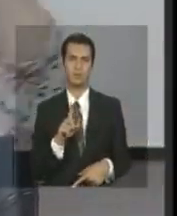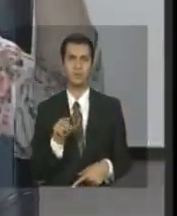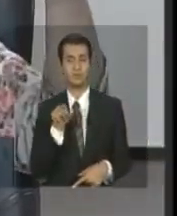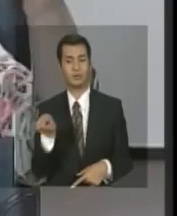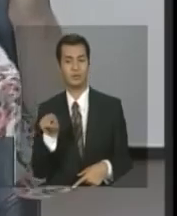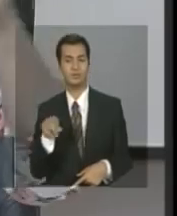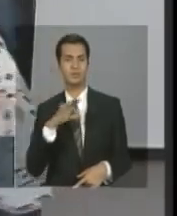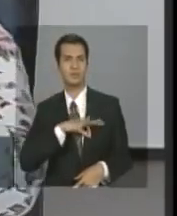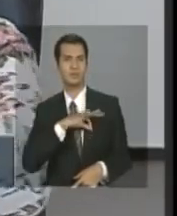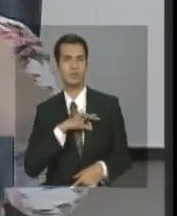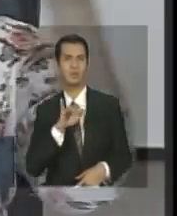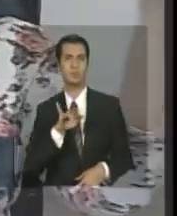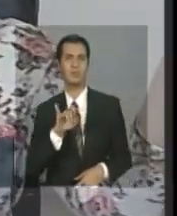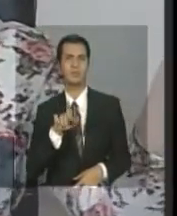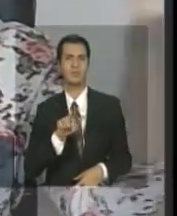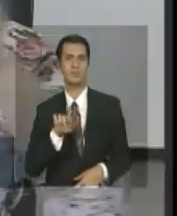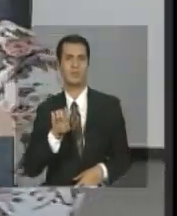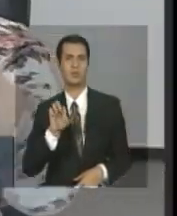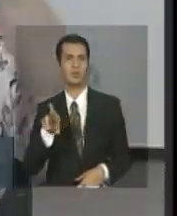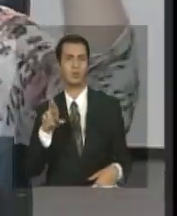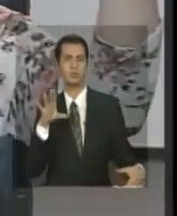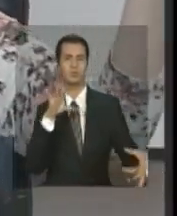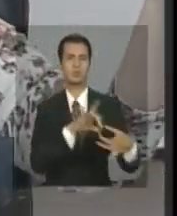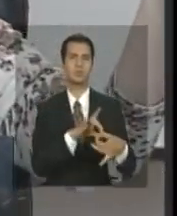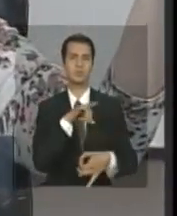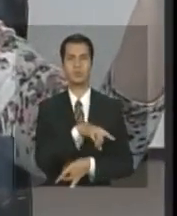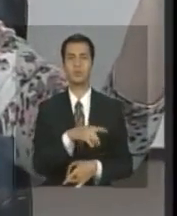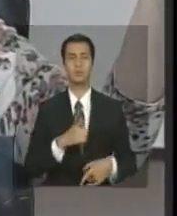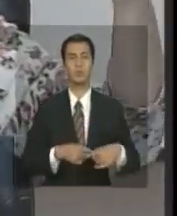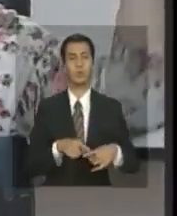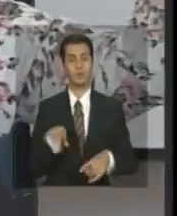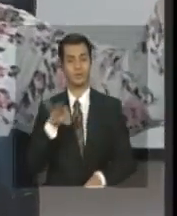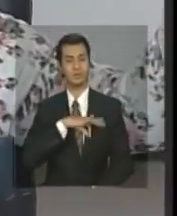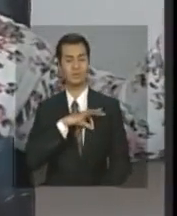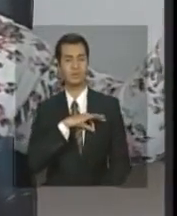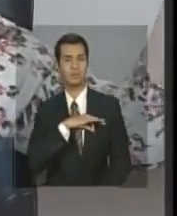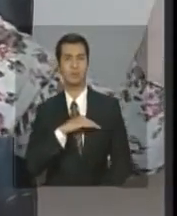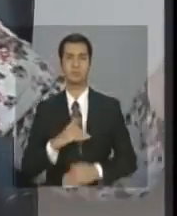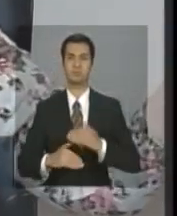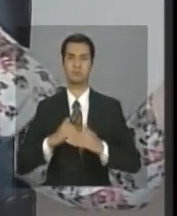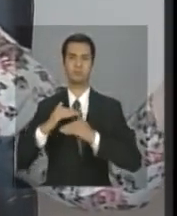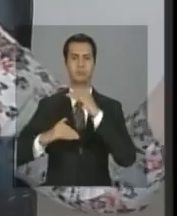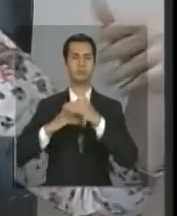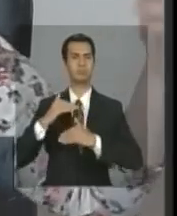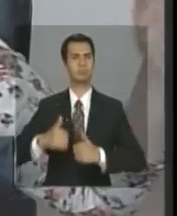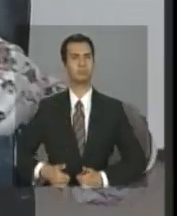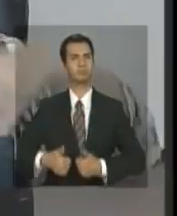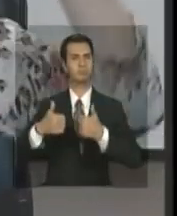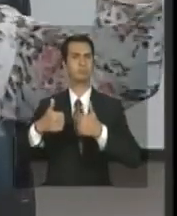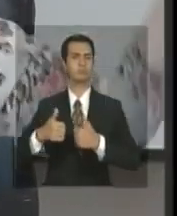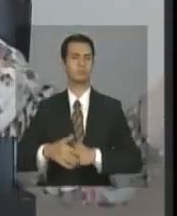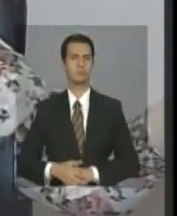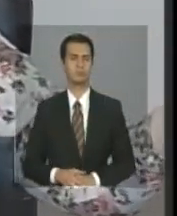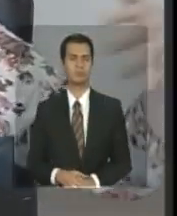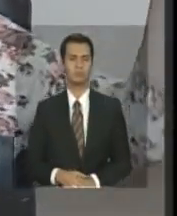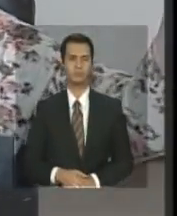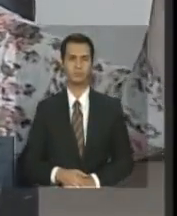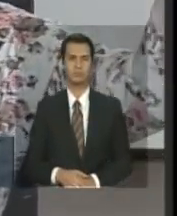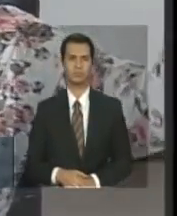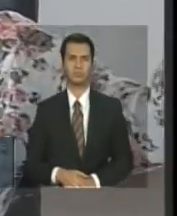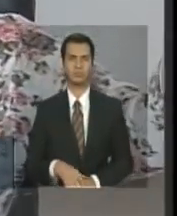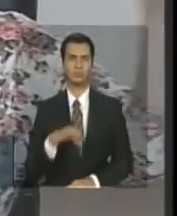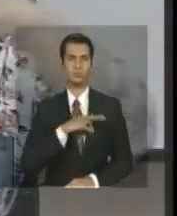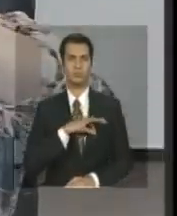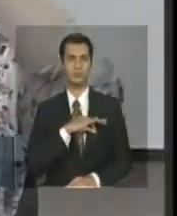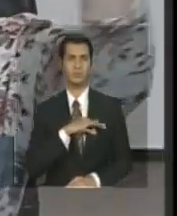como indexador um valor que veio se alterando positivamente. Né? Então, se a gente... O salário